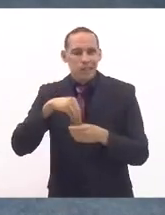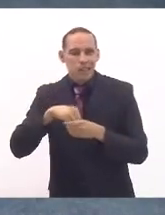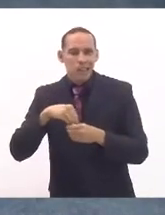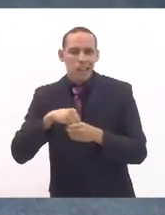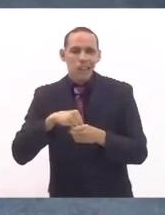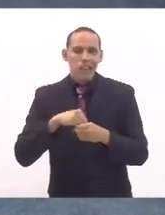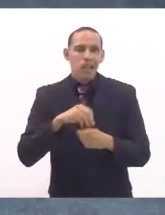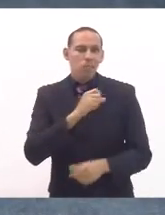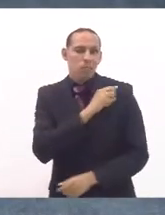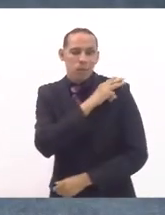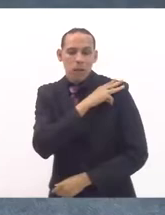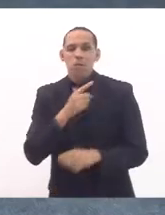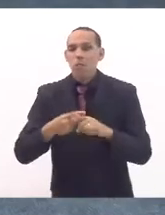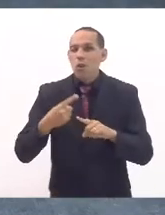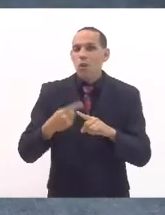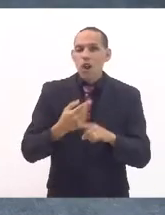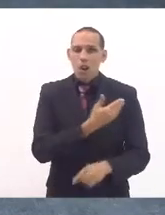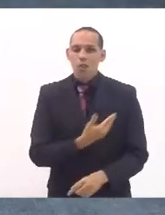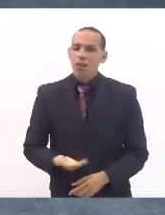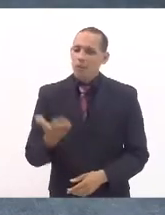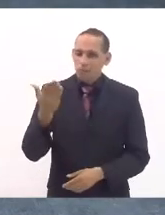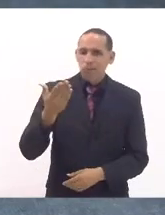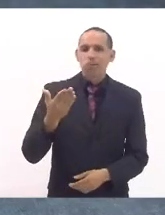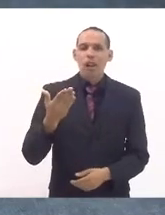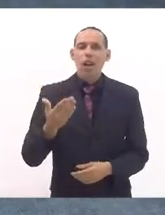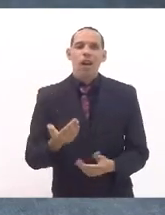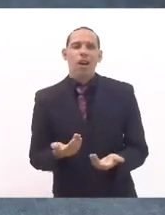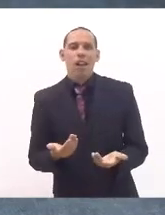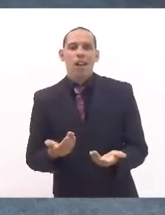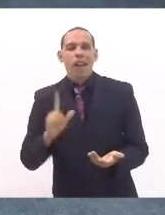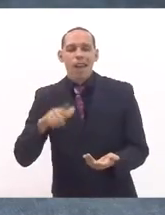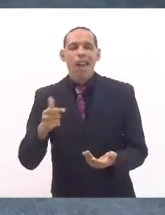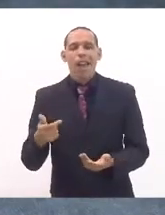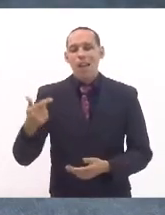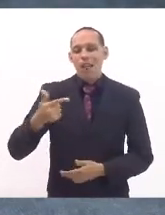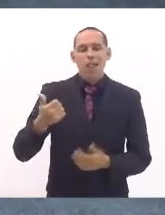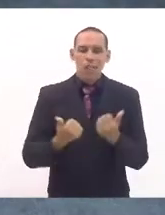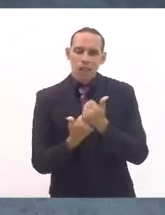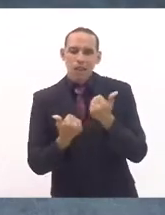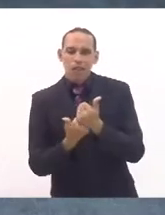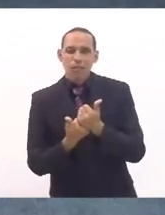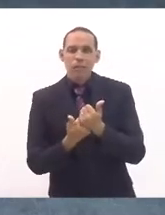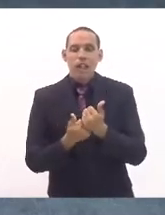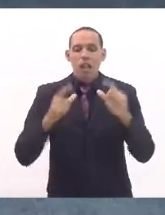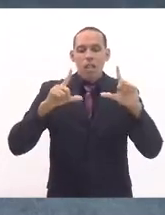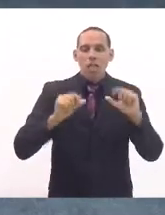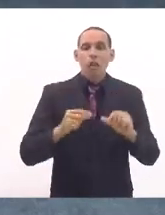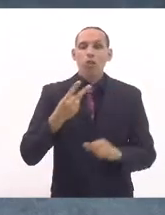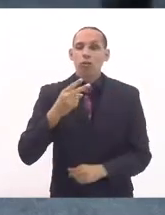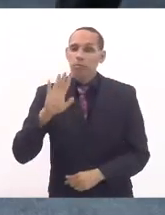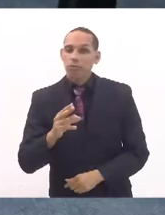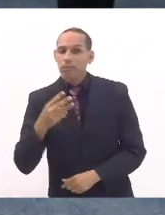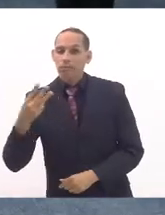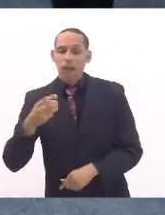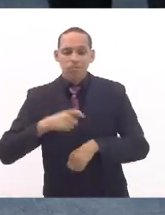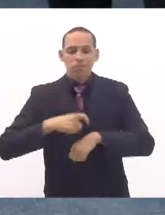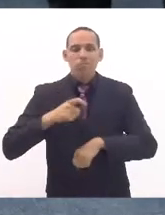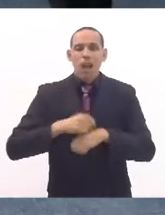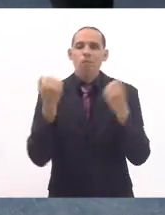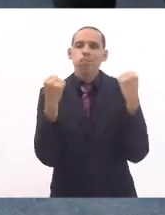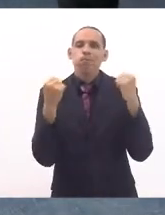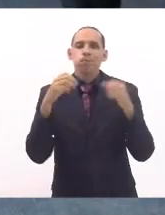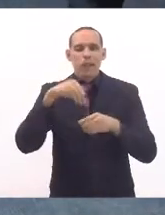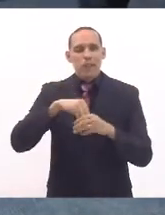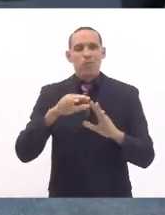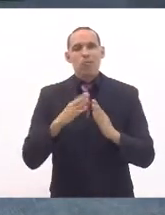vice-líder insistiu em implementar uma mudança no ensino médio que está reduzindo em 2/3 o tempo de educação física nas